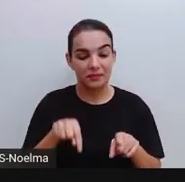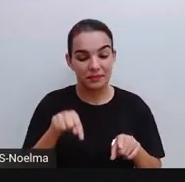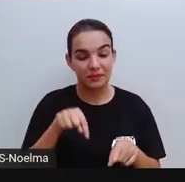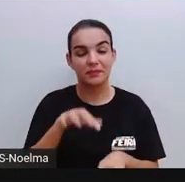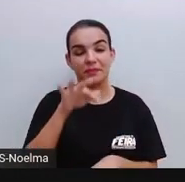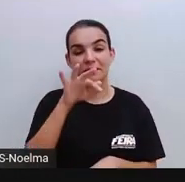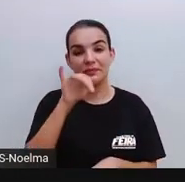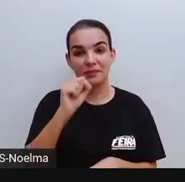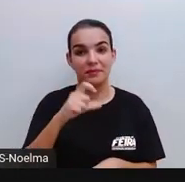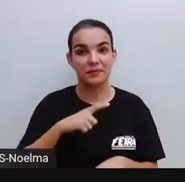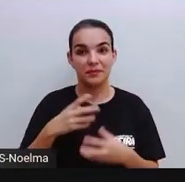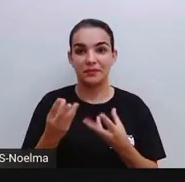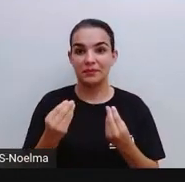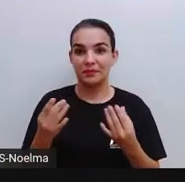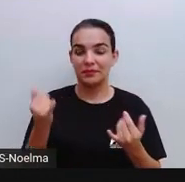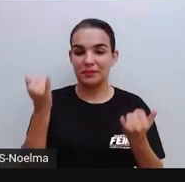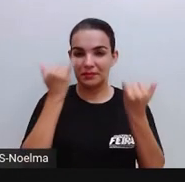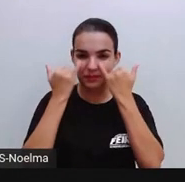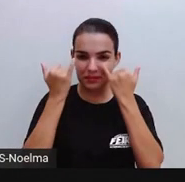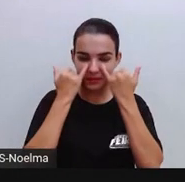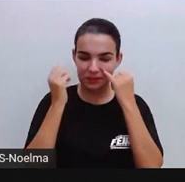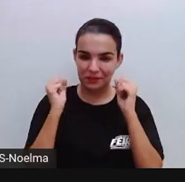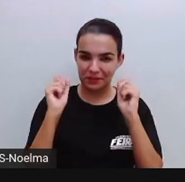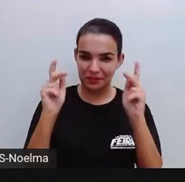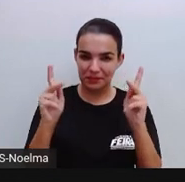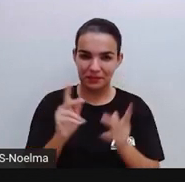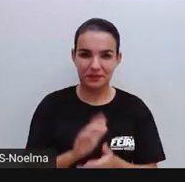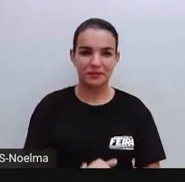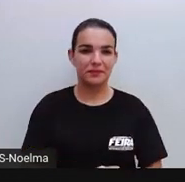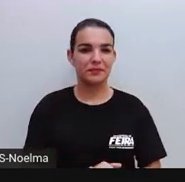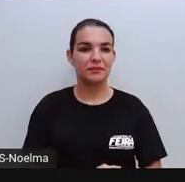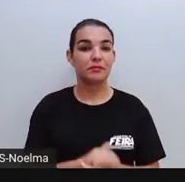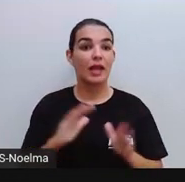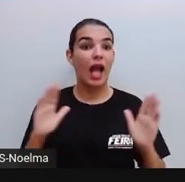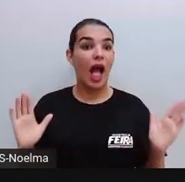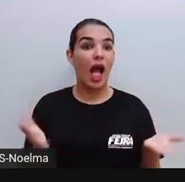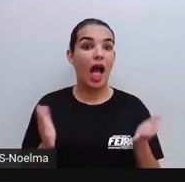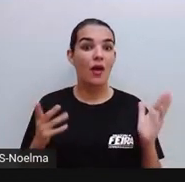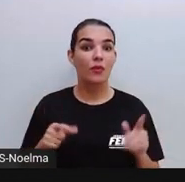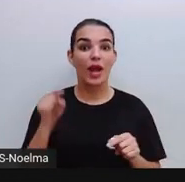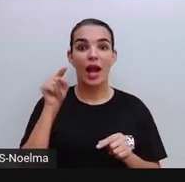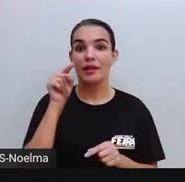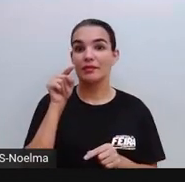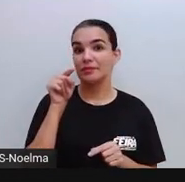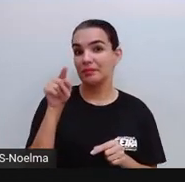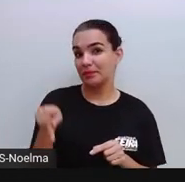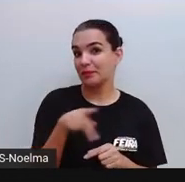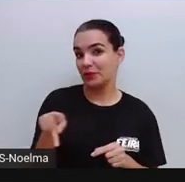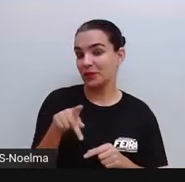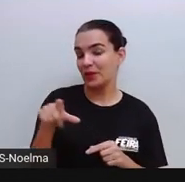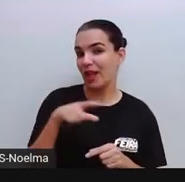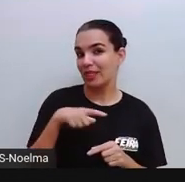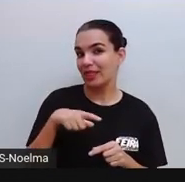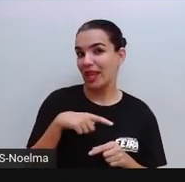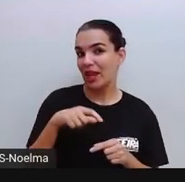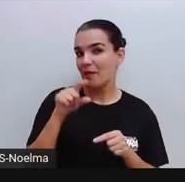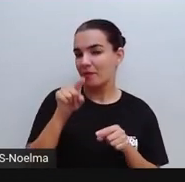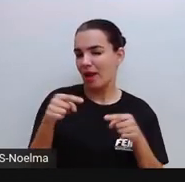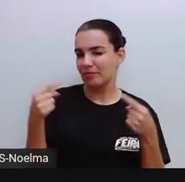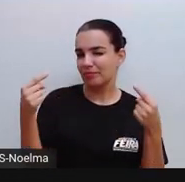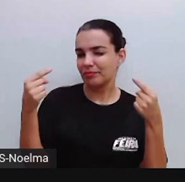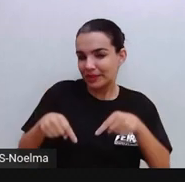para a gente ficar aí bem informado tá bom a e agora é a pro tem aí um